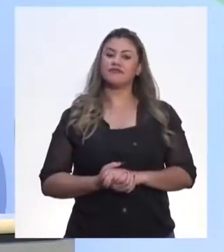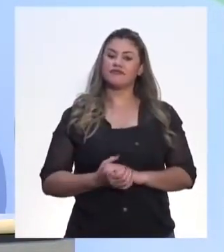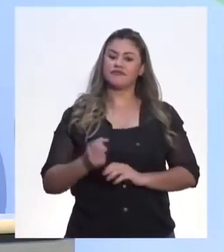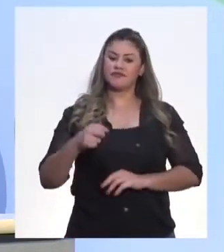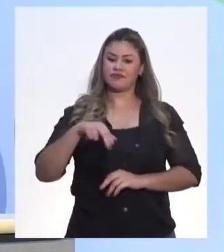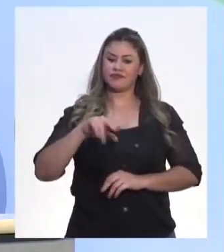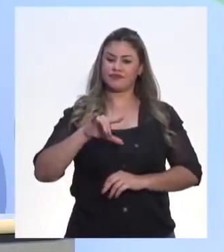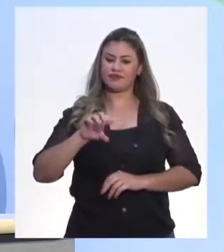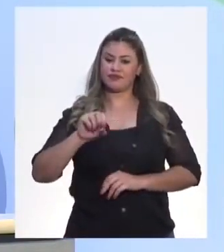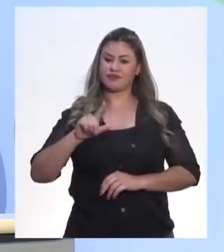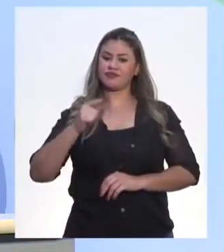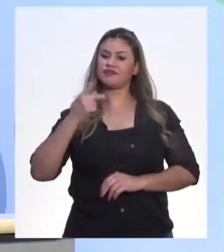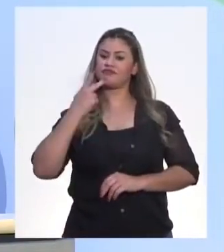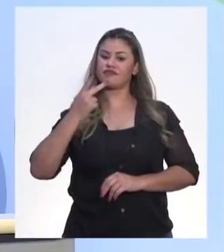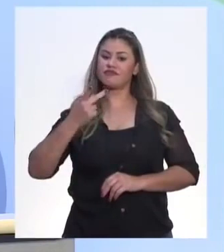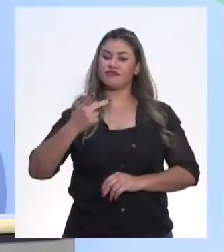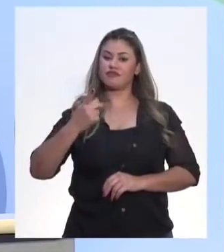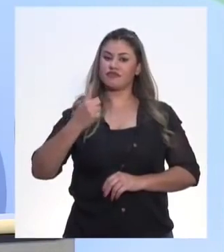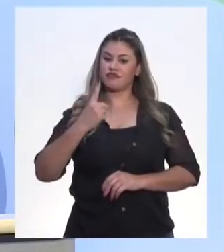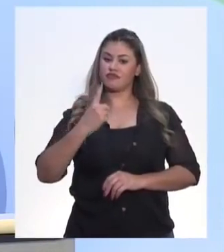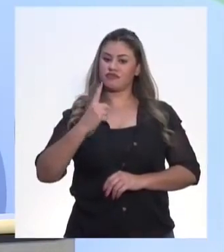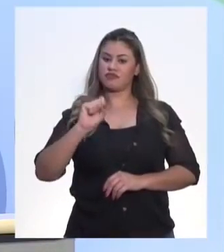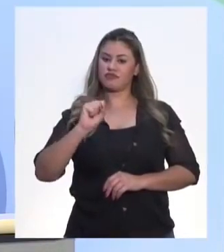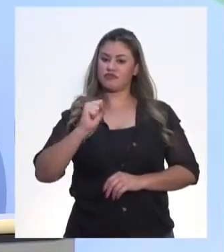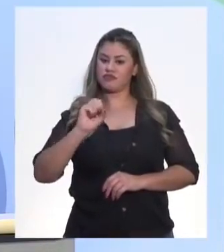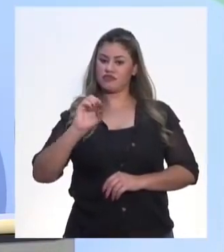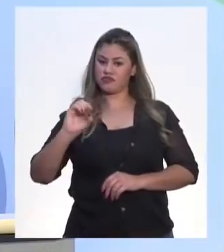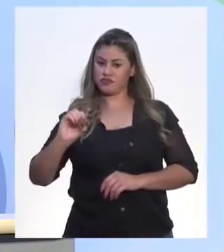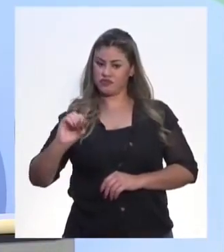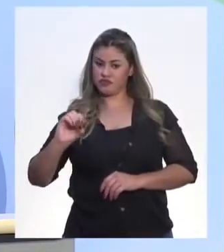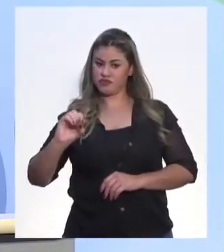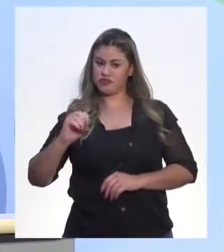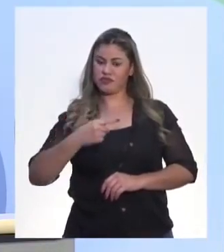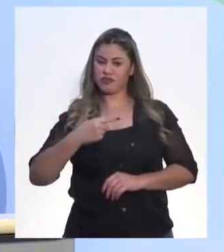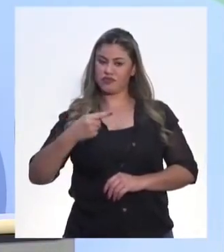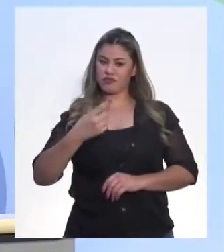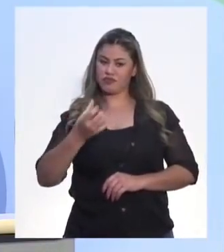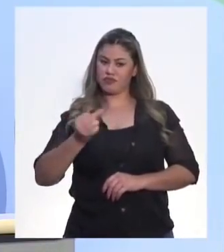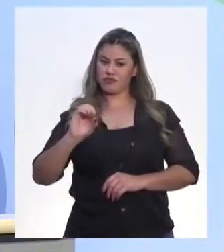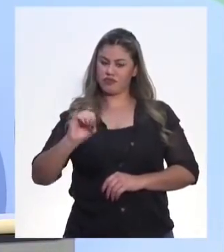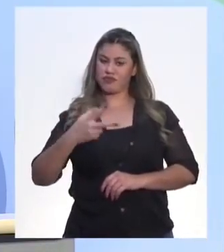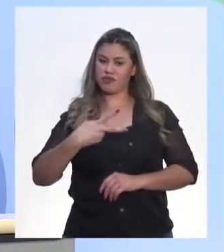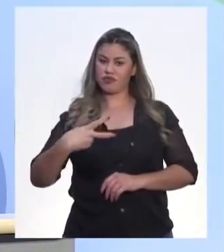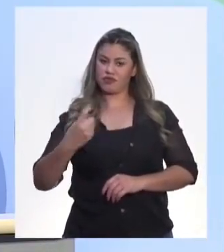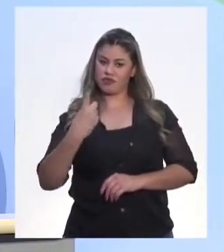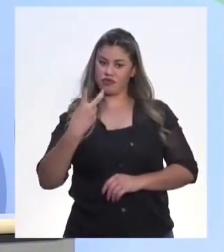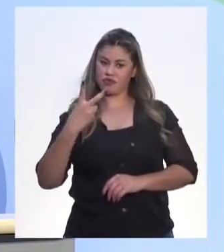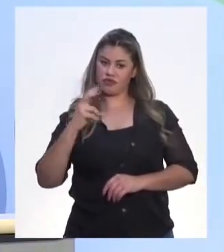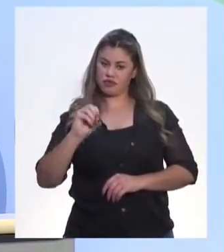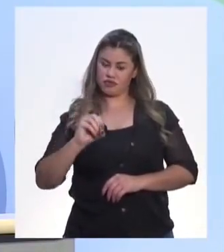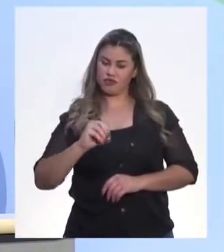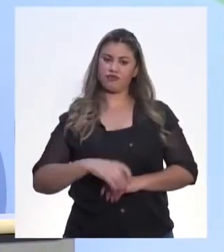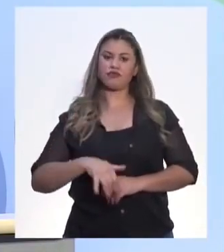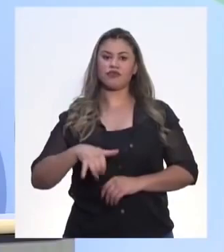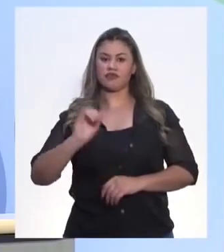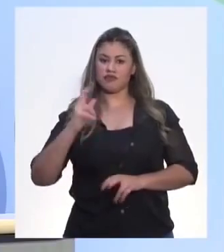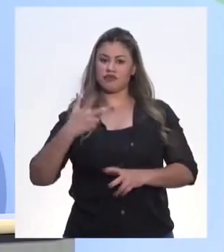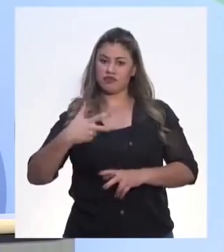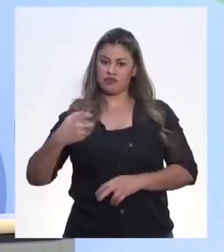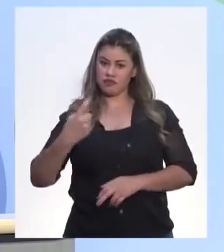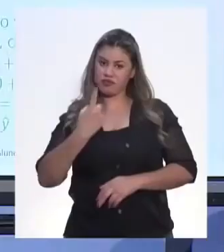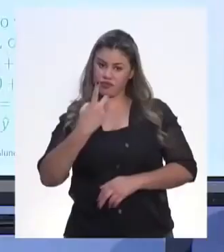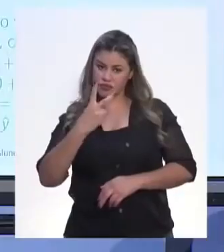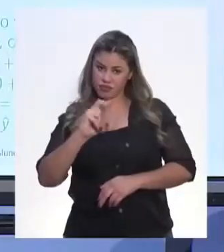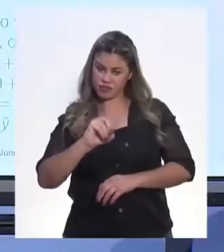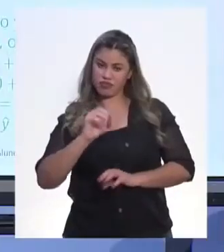a Nicole ela colocou 180 menos 60 igual a 120. Então, y igual a 120,